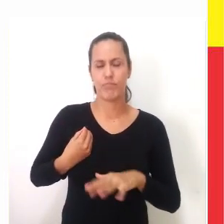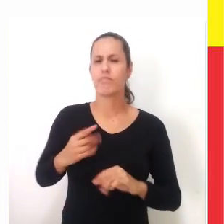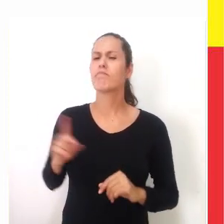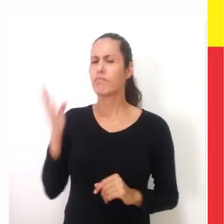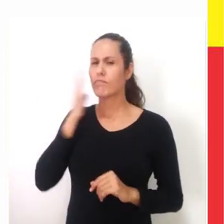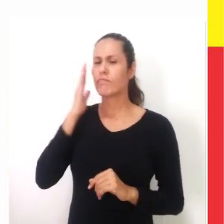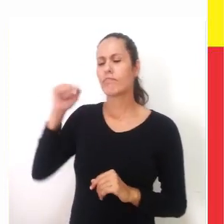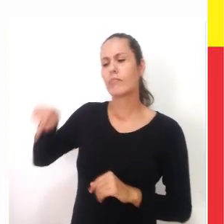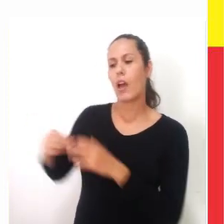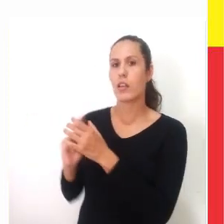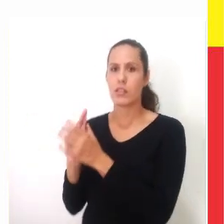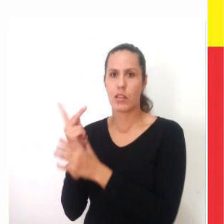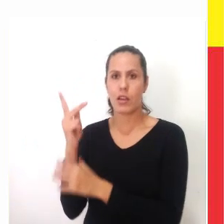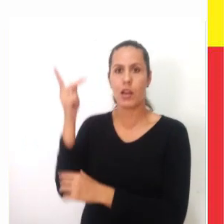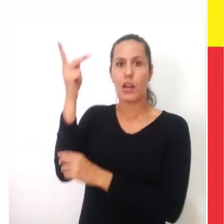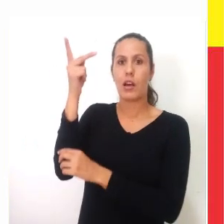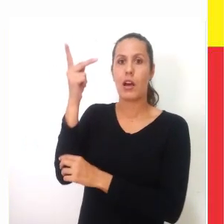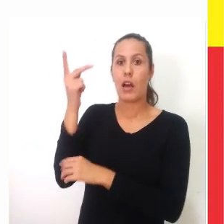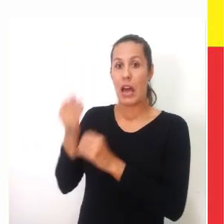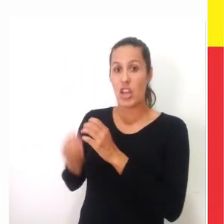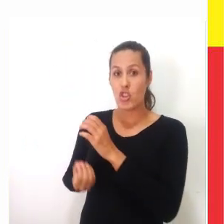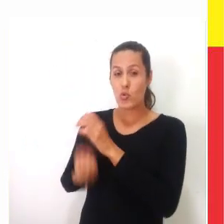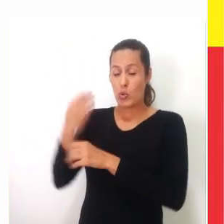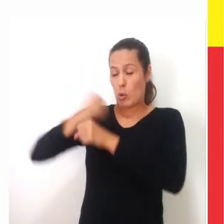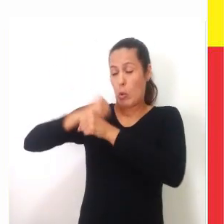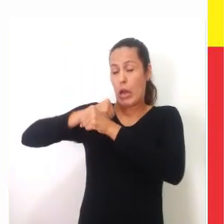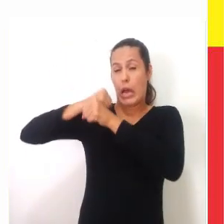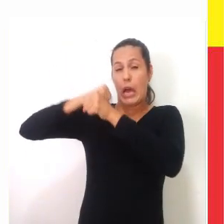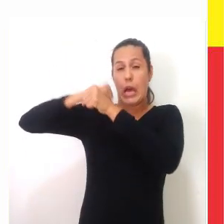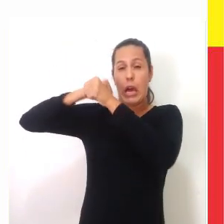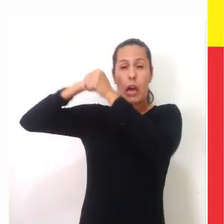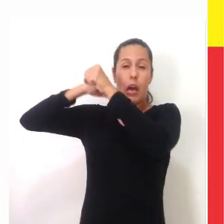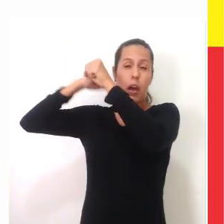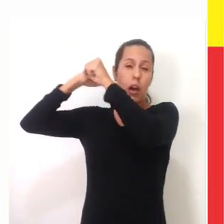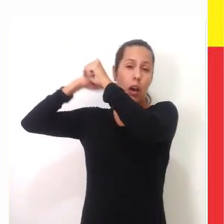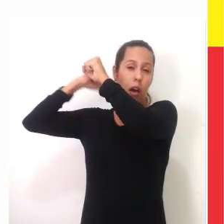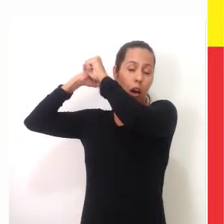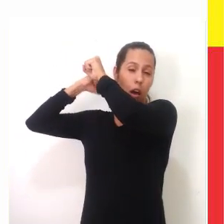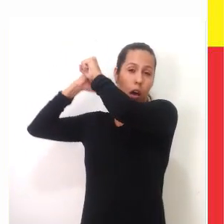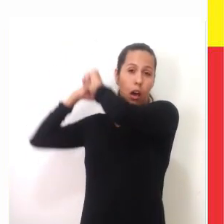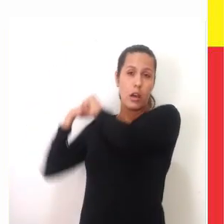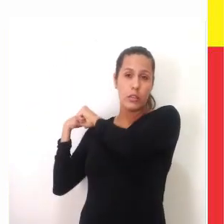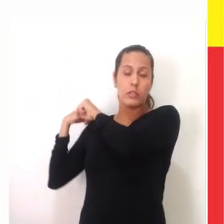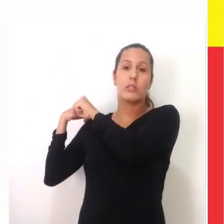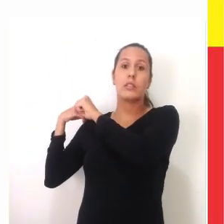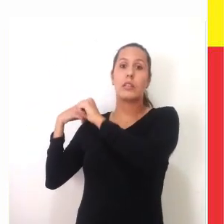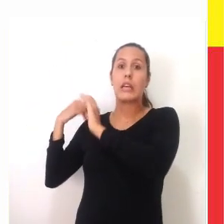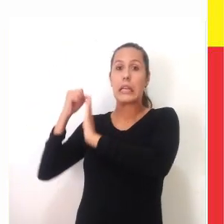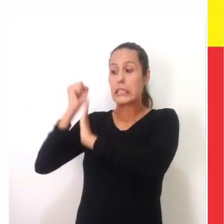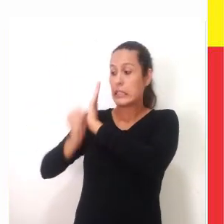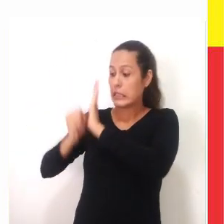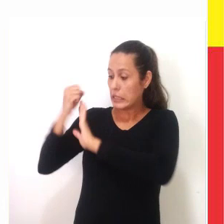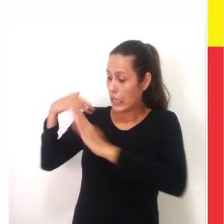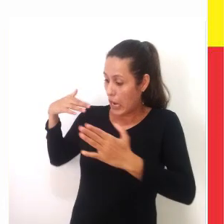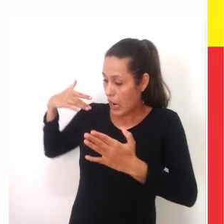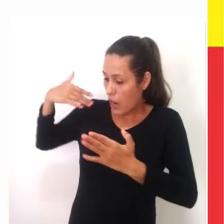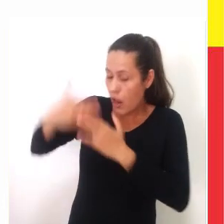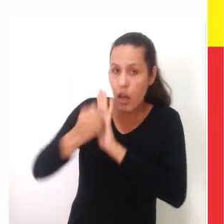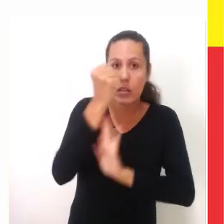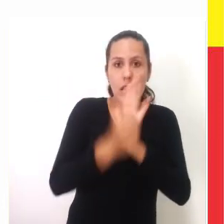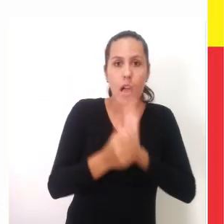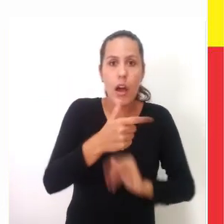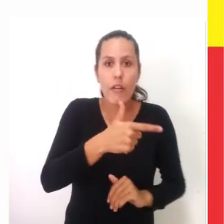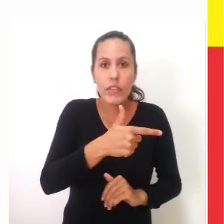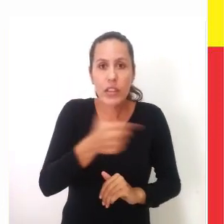essa plantinha surgiu em eras passadas e até hoje, século